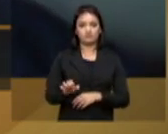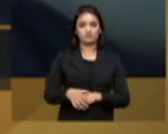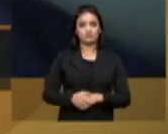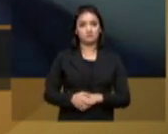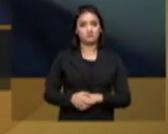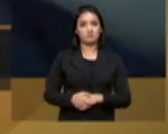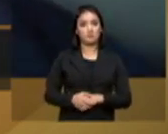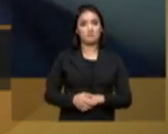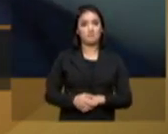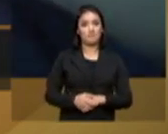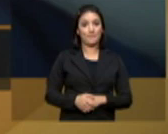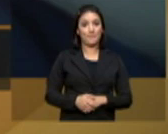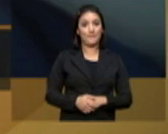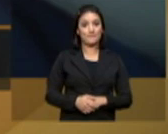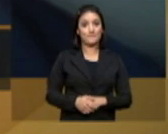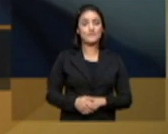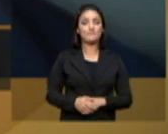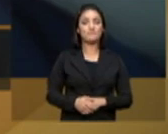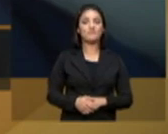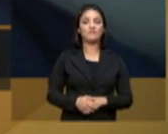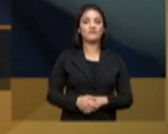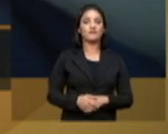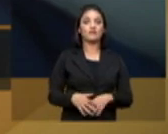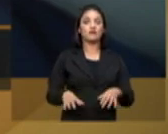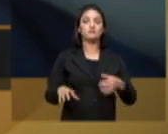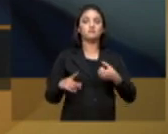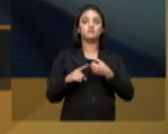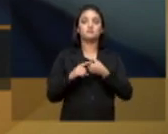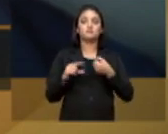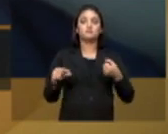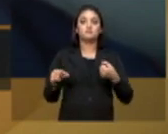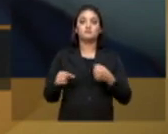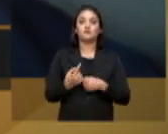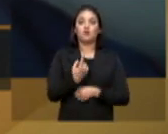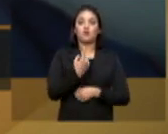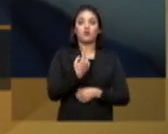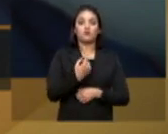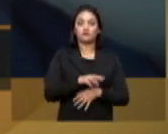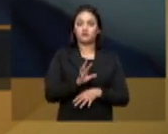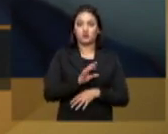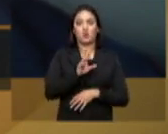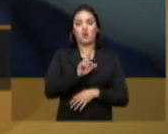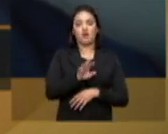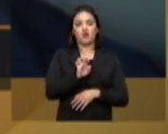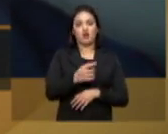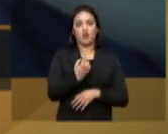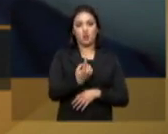resumo, o dispositivo é o seguinte: